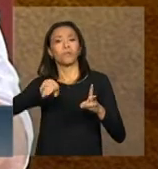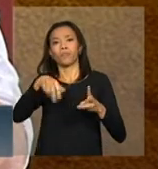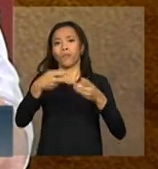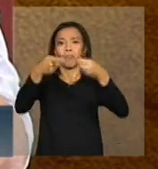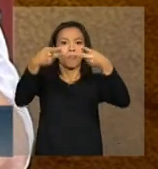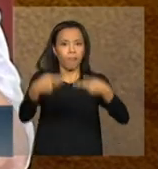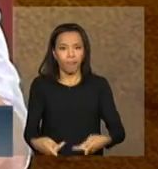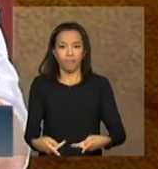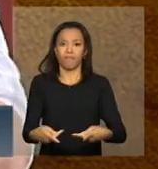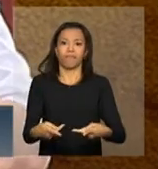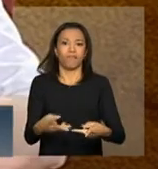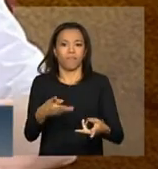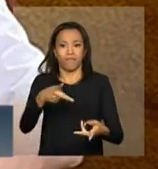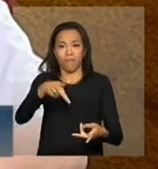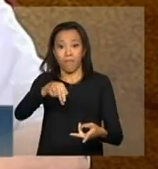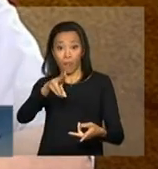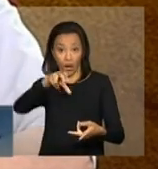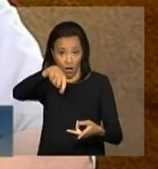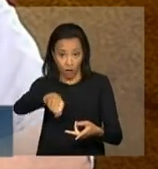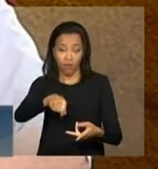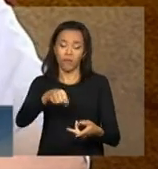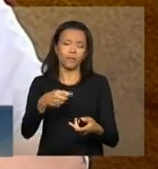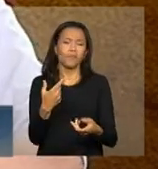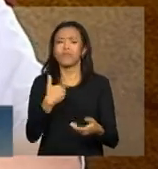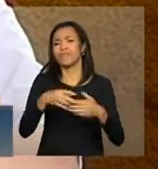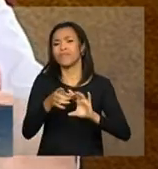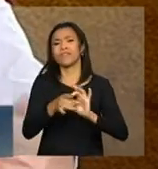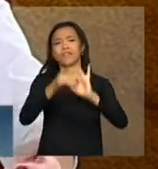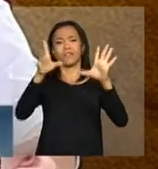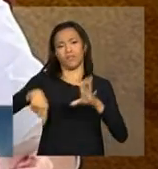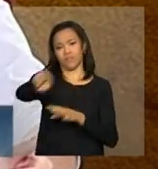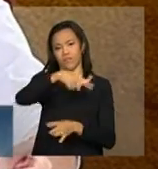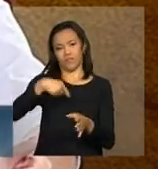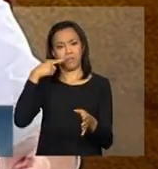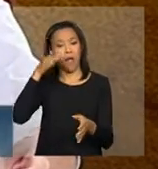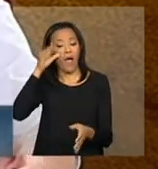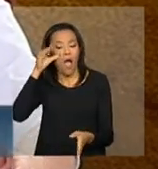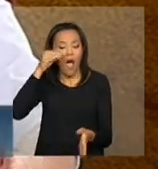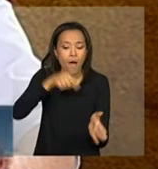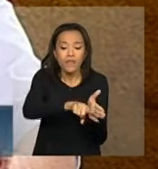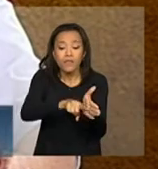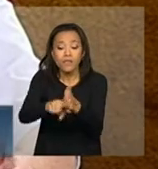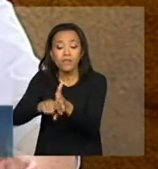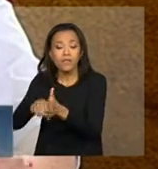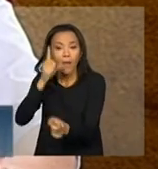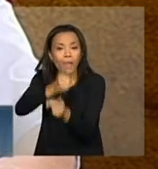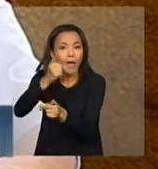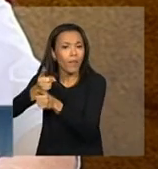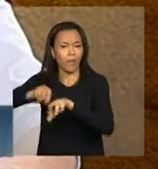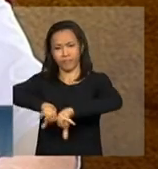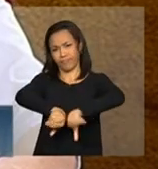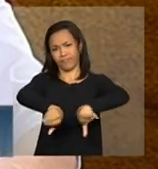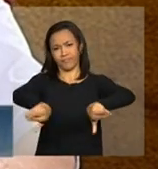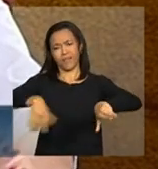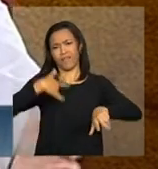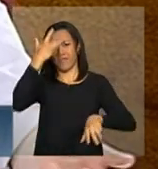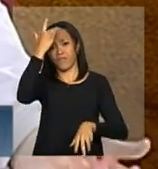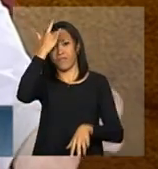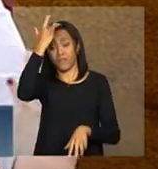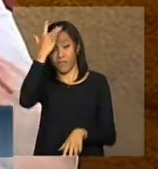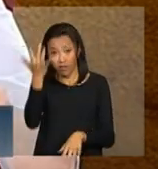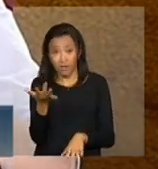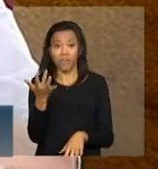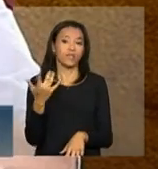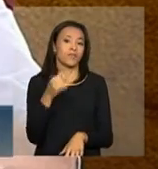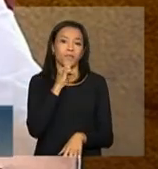Então, assim, você vai conseguir fazer a pesquisa que você quiser, certo? Então, com N facilidade de transportar